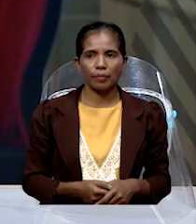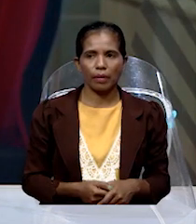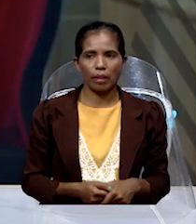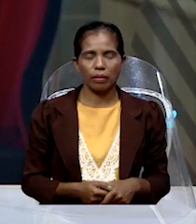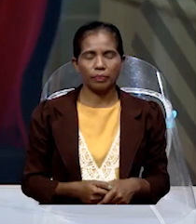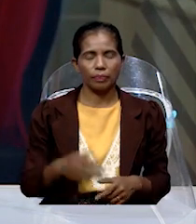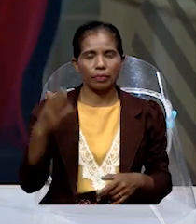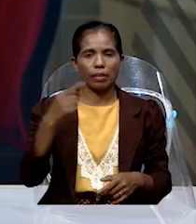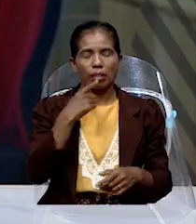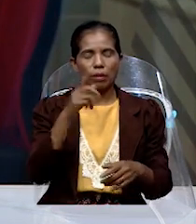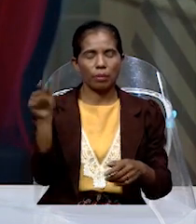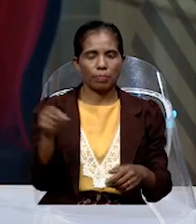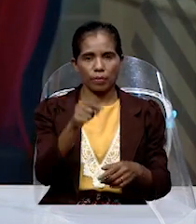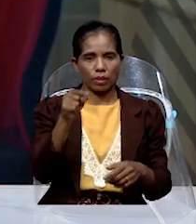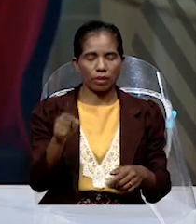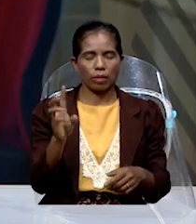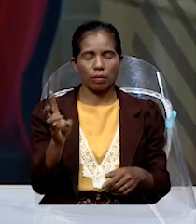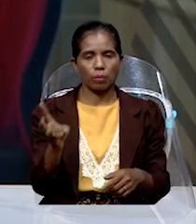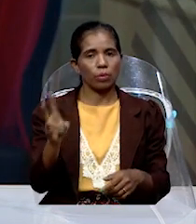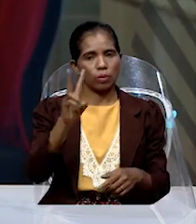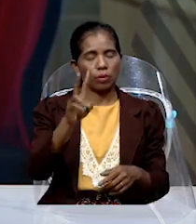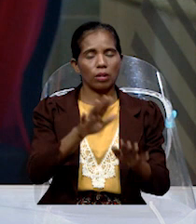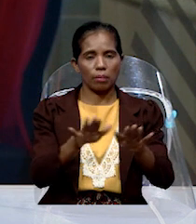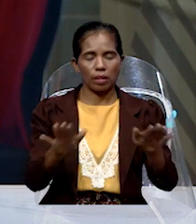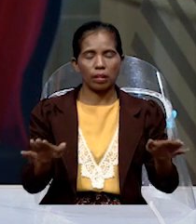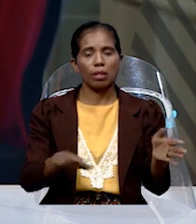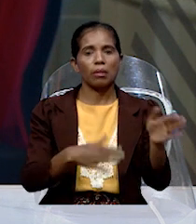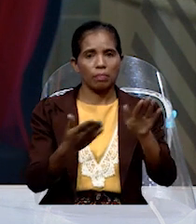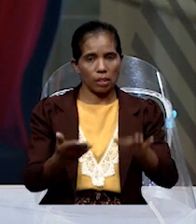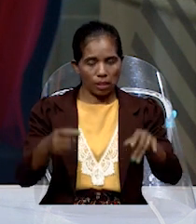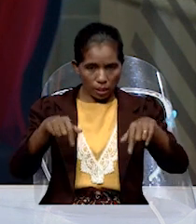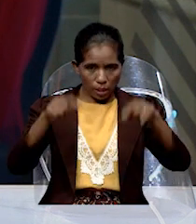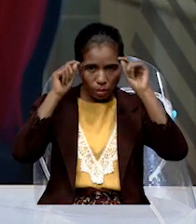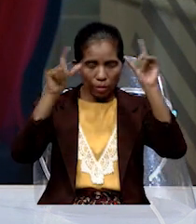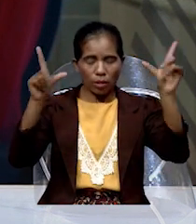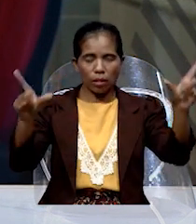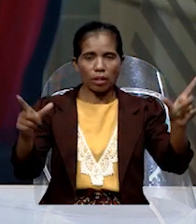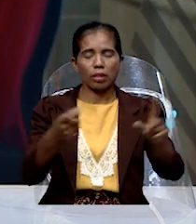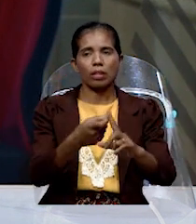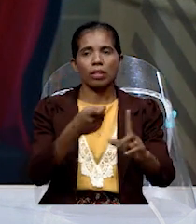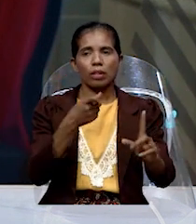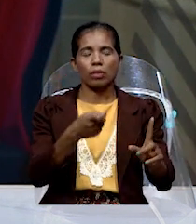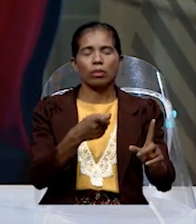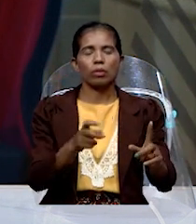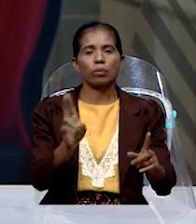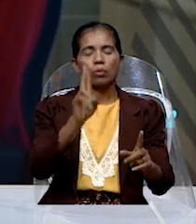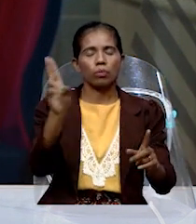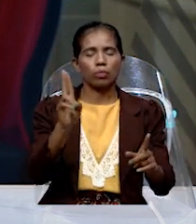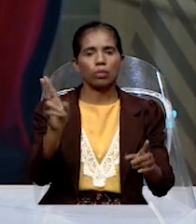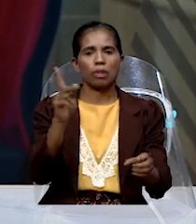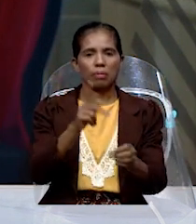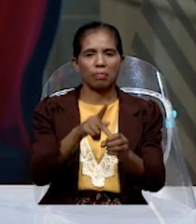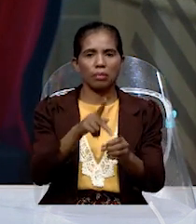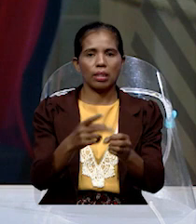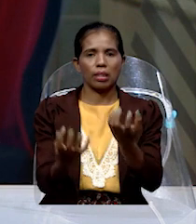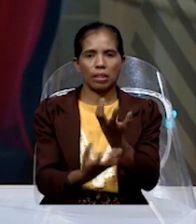estima sa un 4% na inulores en rua husi labarik siranebe mate iha Timor-Leste, impacto husi utilizasaun Mina Rai hodi tem.